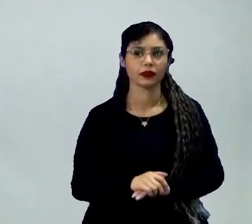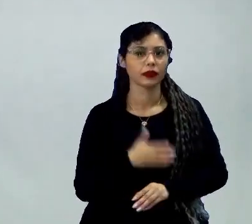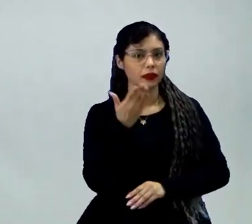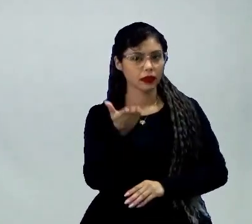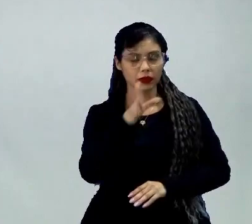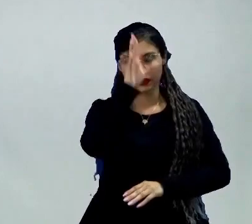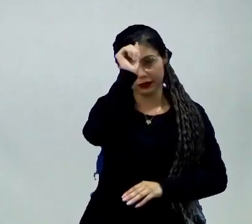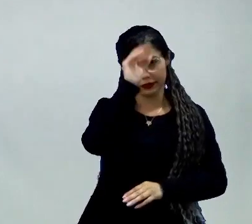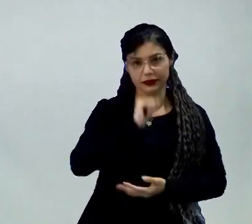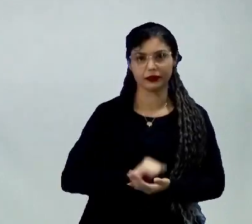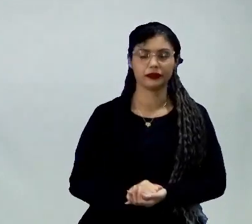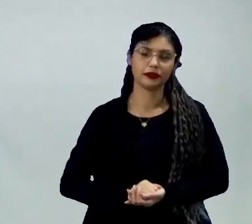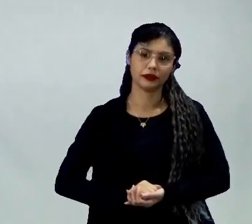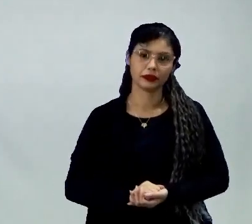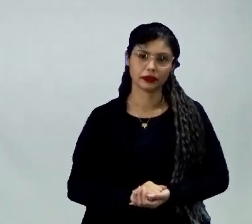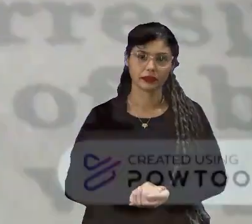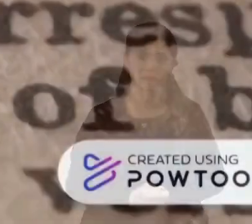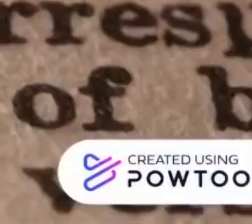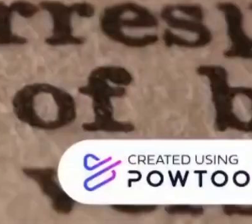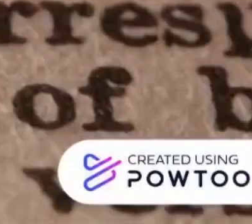que você aprenda tudo direitinho.